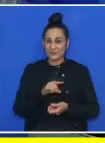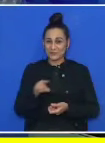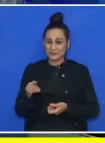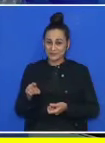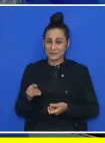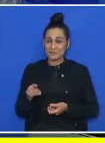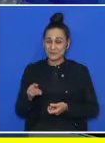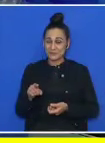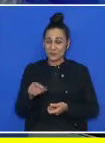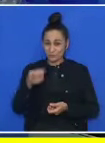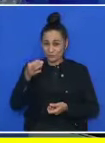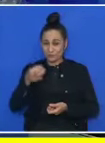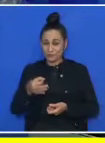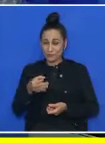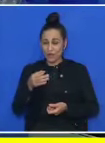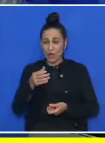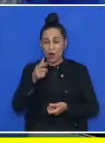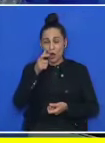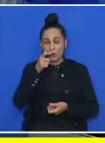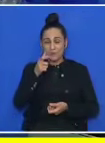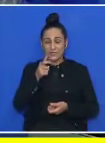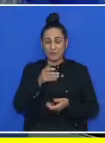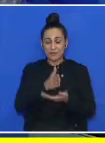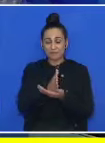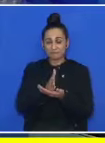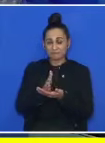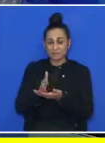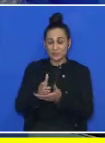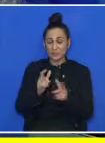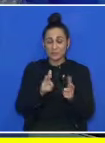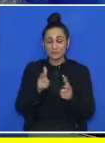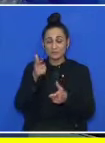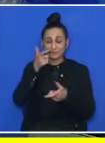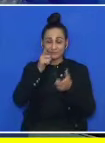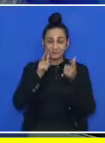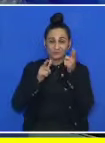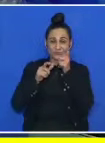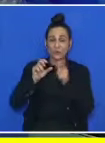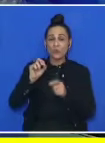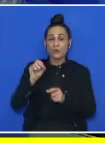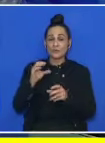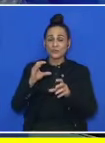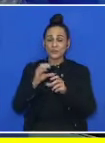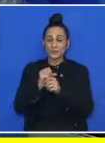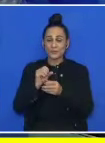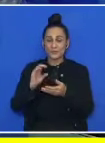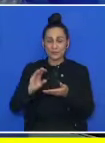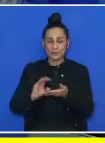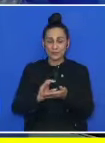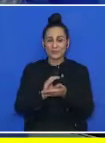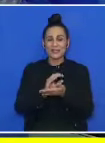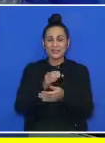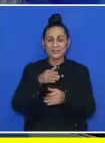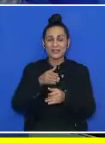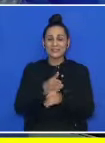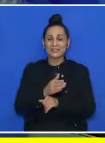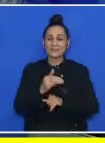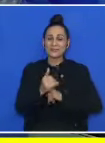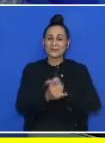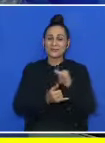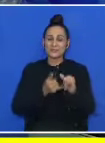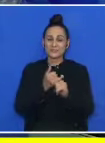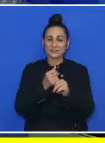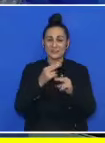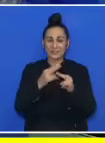Você pode conferir logo mais após a apuração de onde são as apostas vencedoras ou se o prêmio está acumulado acessando a